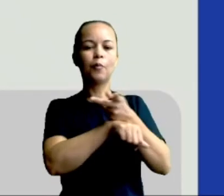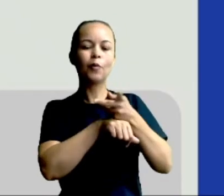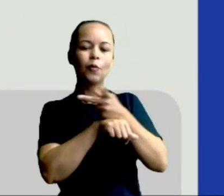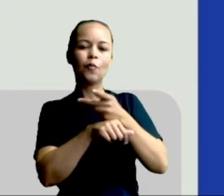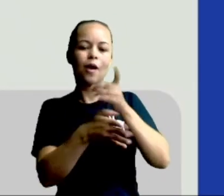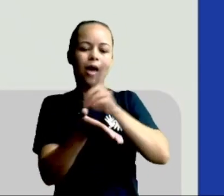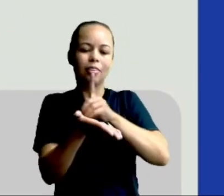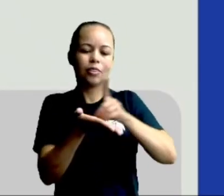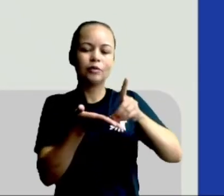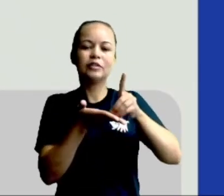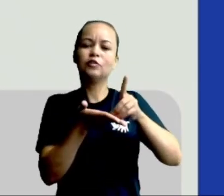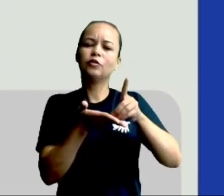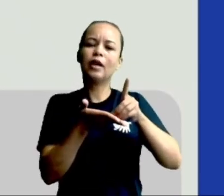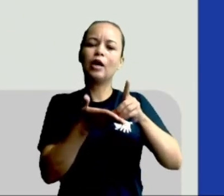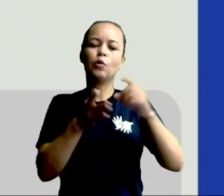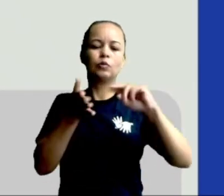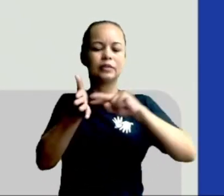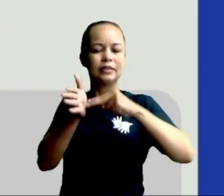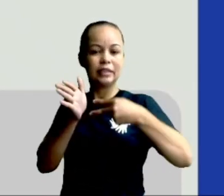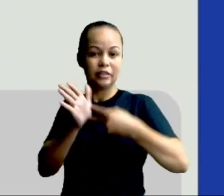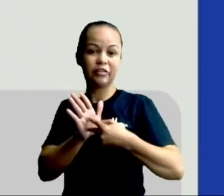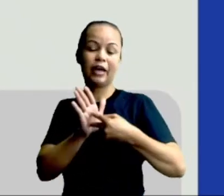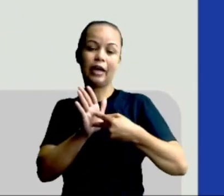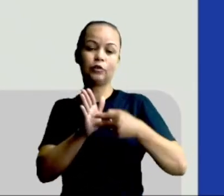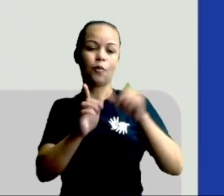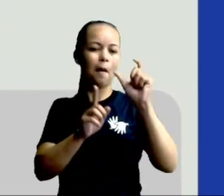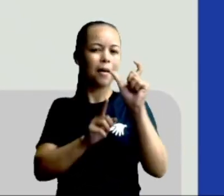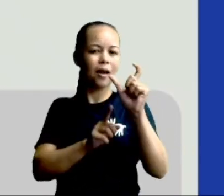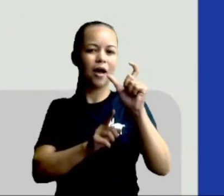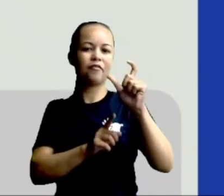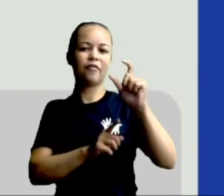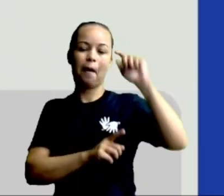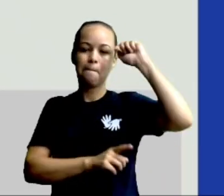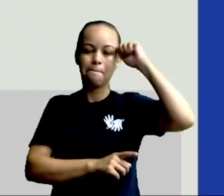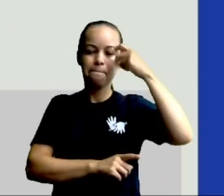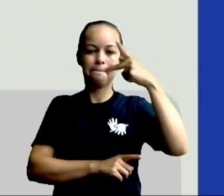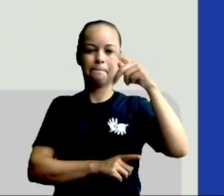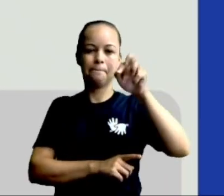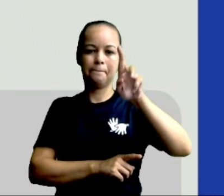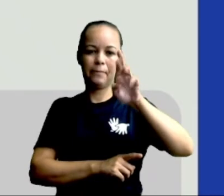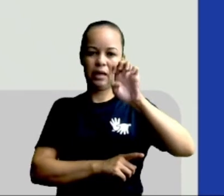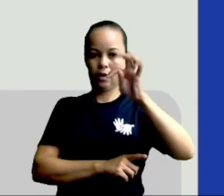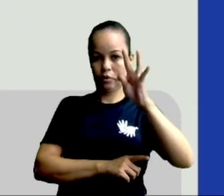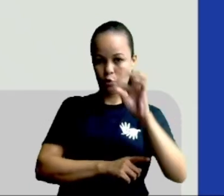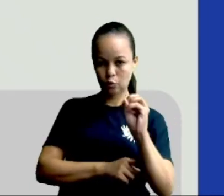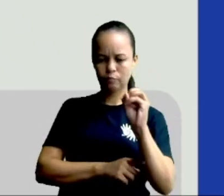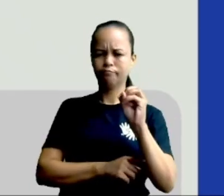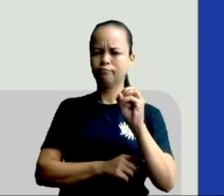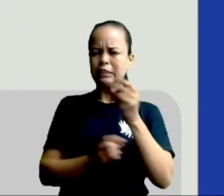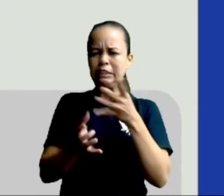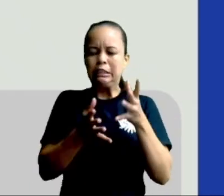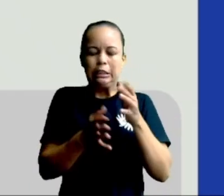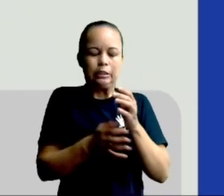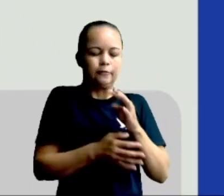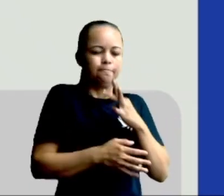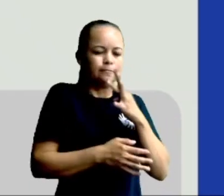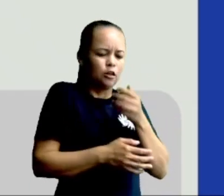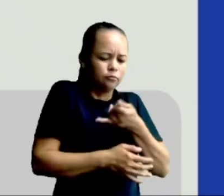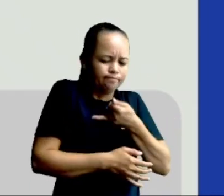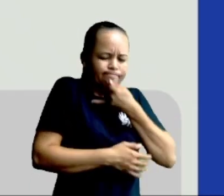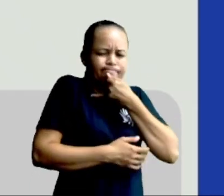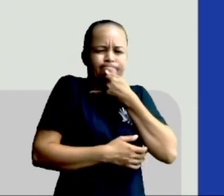preto. Lá não viu muita coisa boa. Achou de novo tudo muito esquisito. Voltou para casa